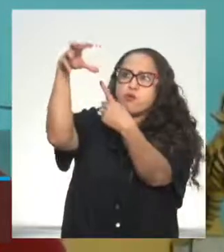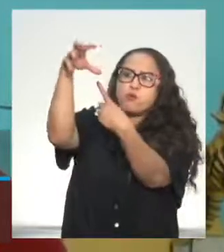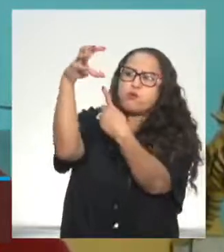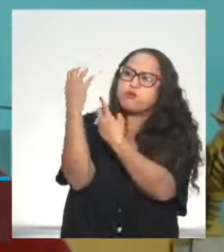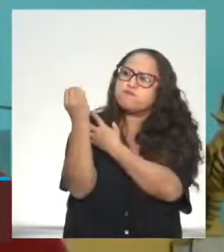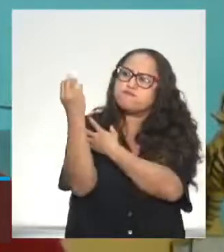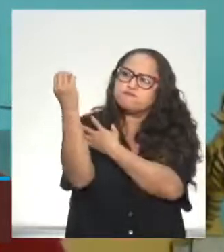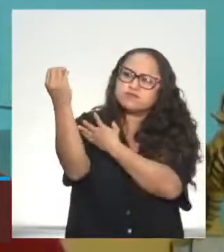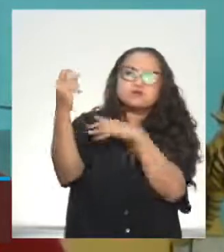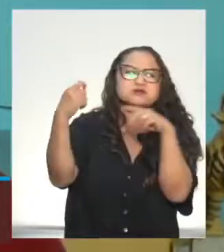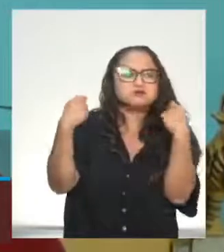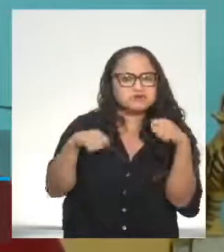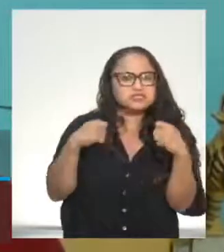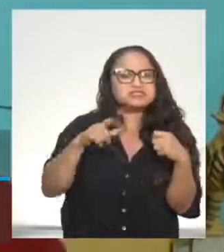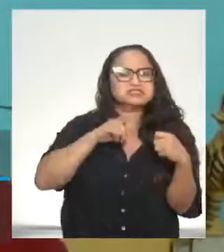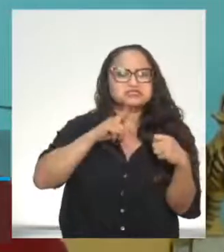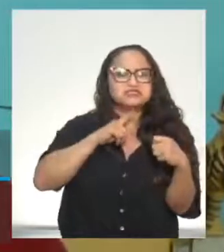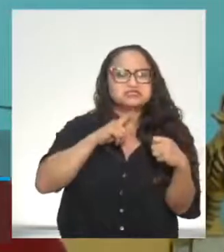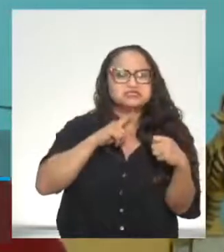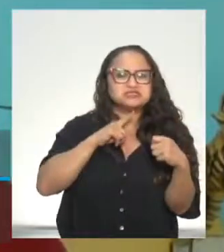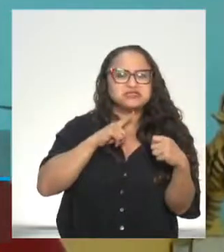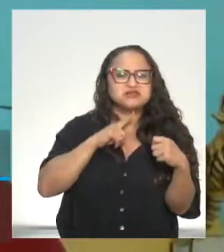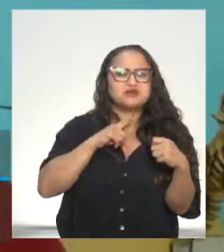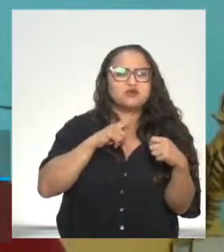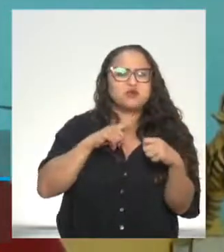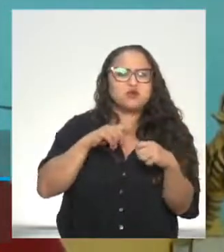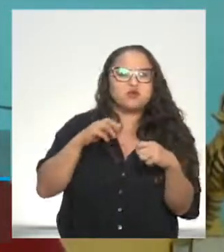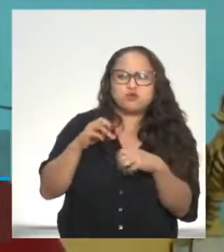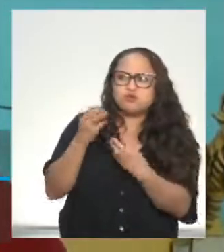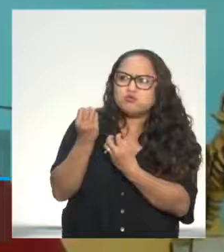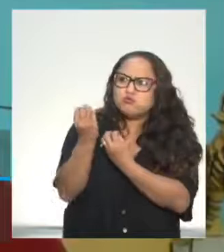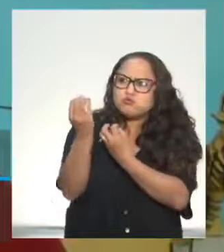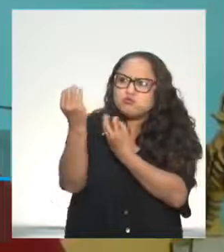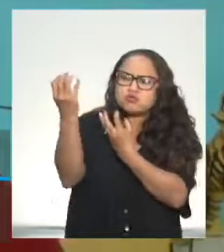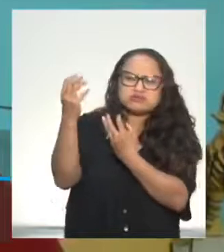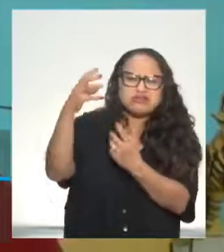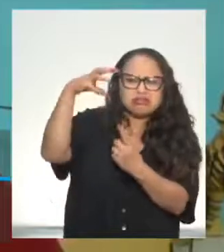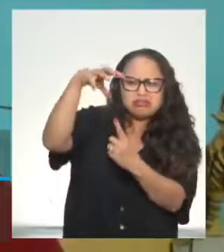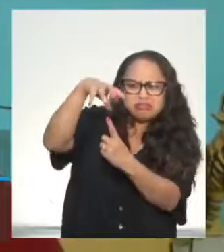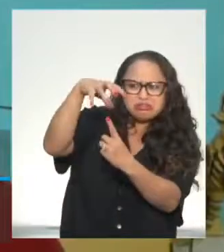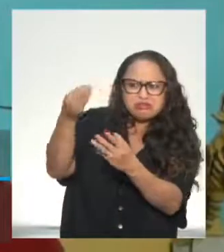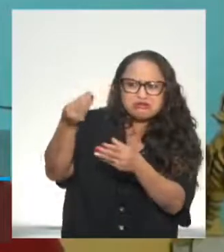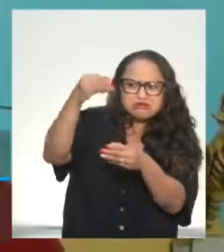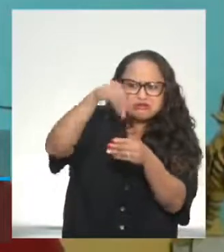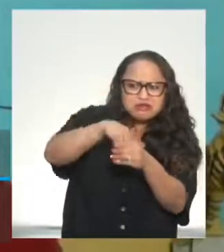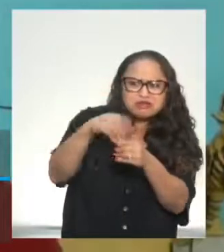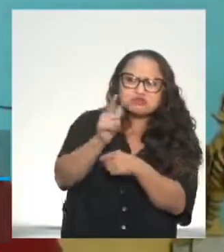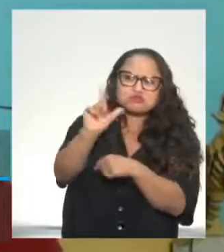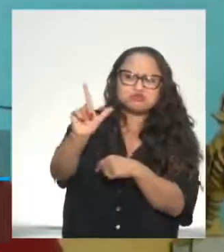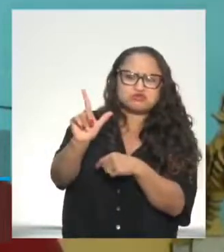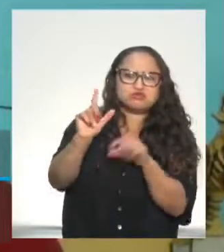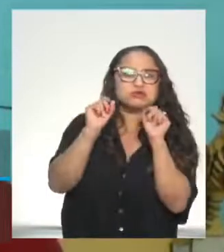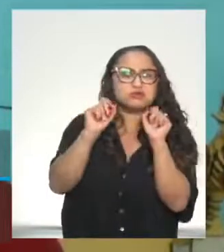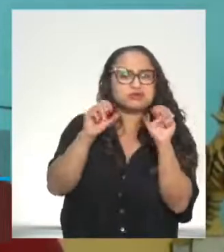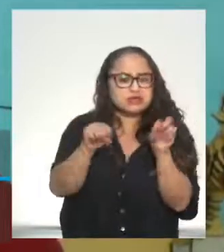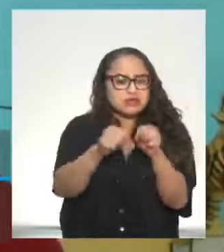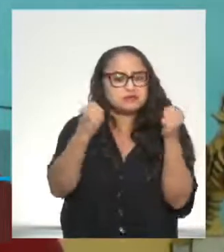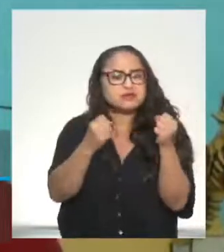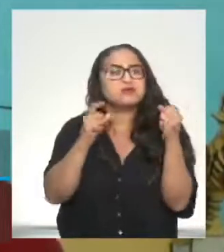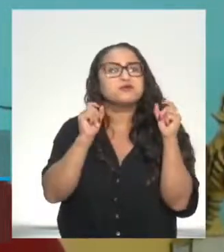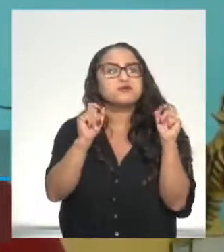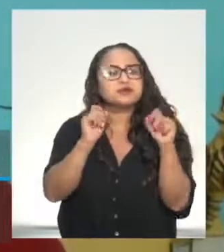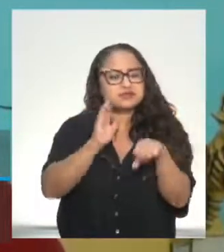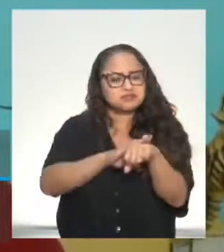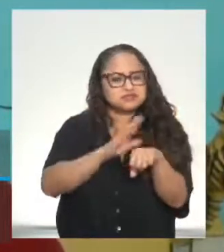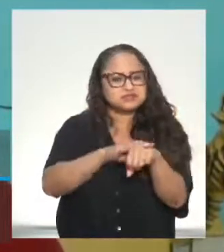que levar uma nave dentro de outra nave, né? Porque já pensou, quebra uma peça lá no espaço, o que você ia fazer